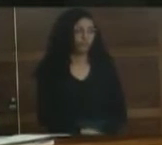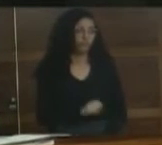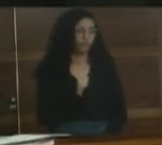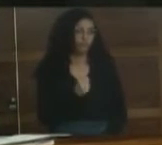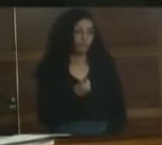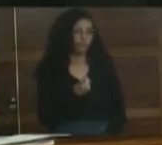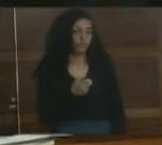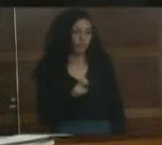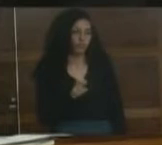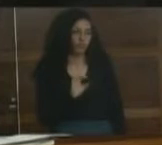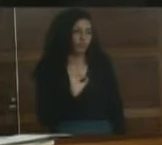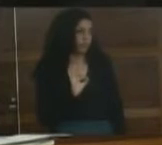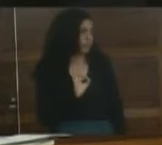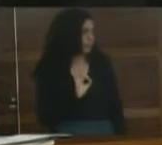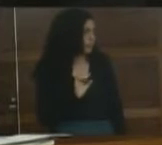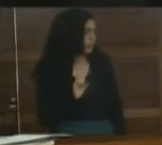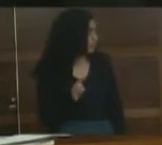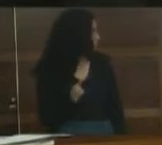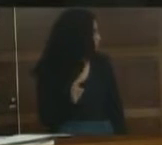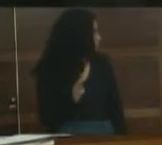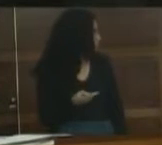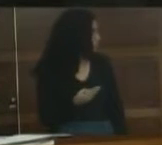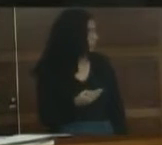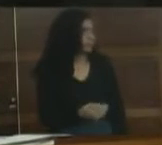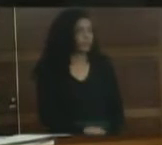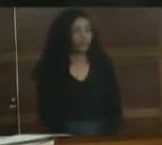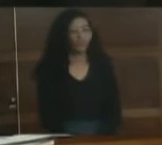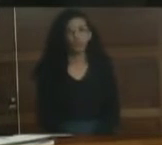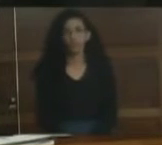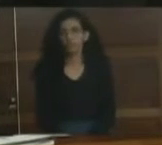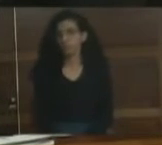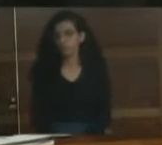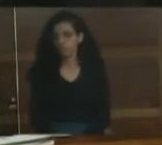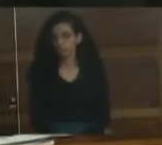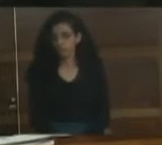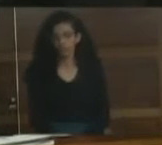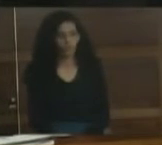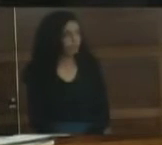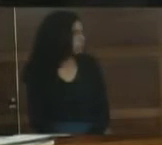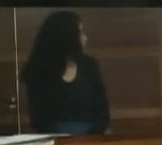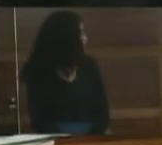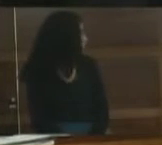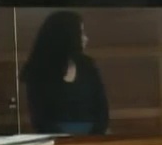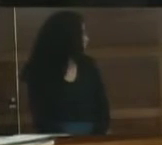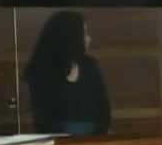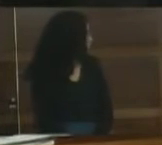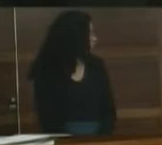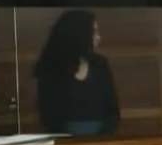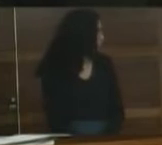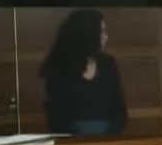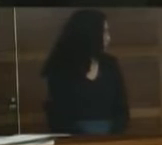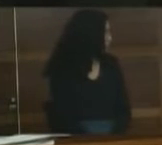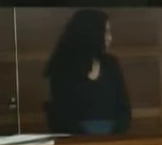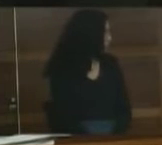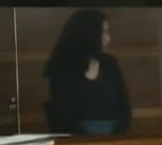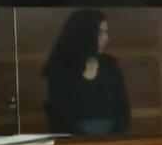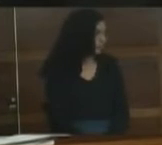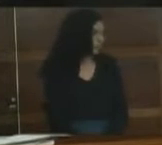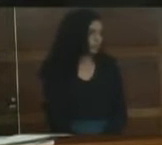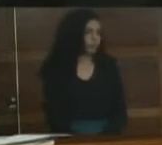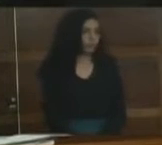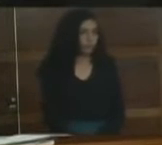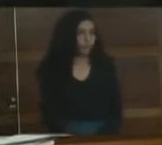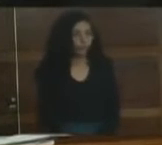quase 15 milhões é o sardinha advogados que fez com que o nosso indice